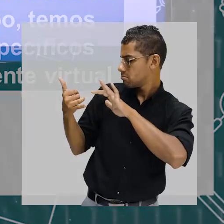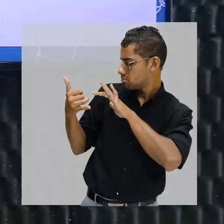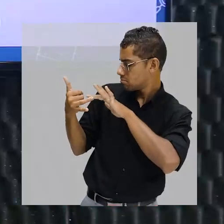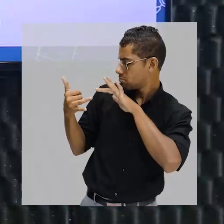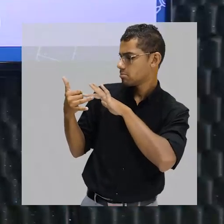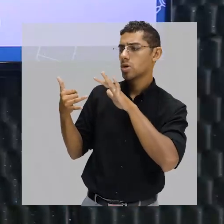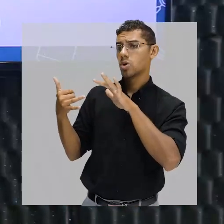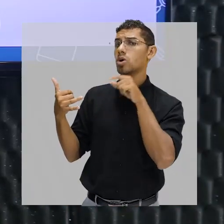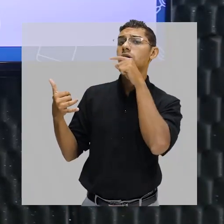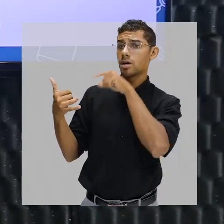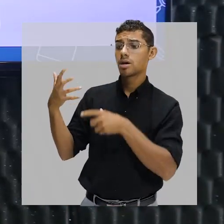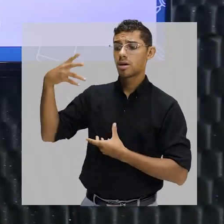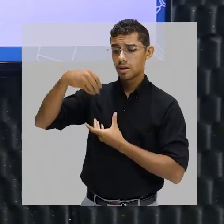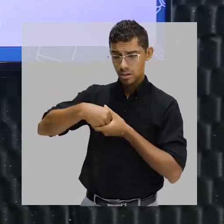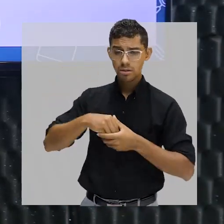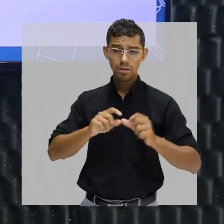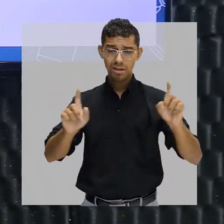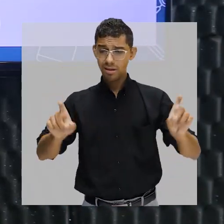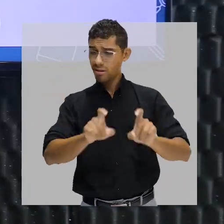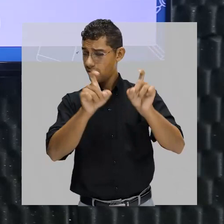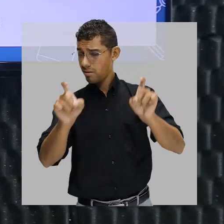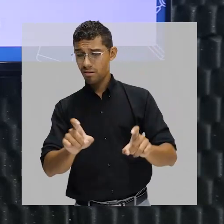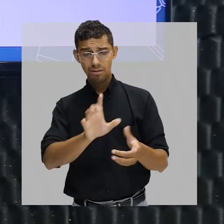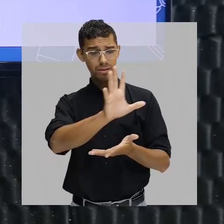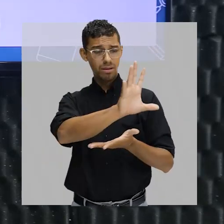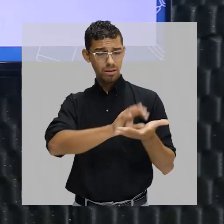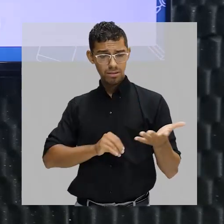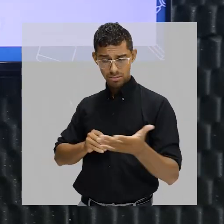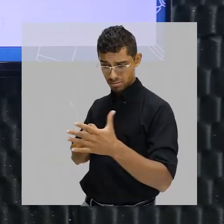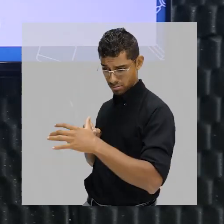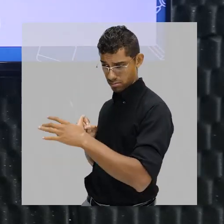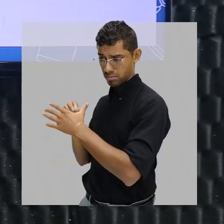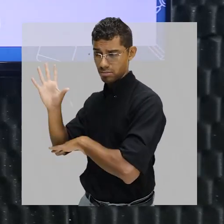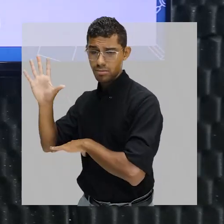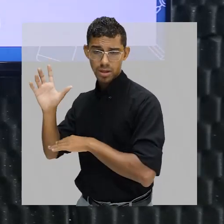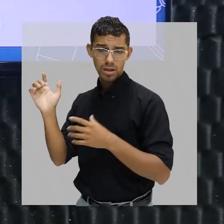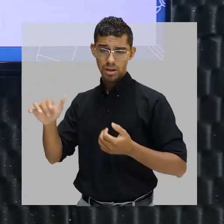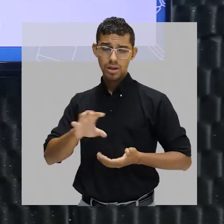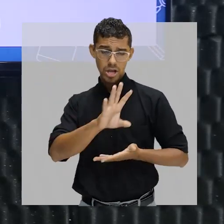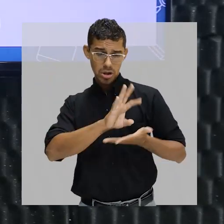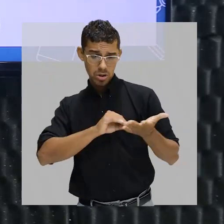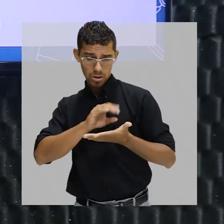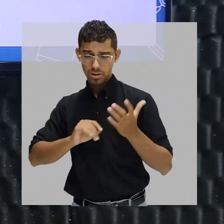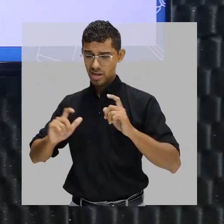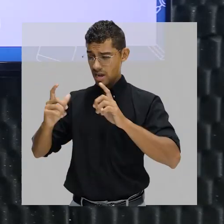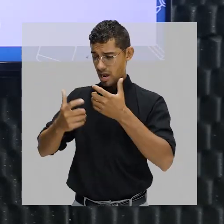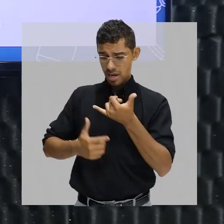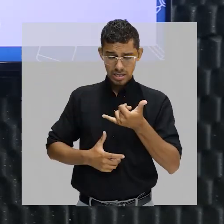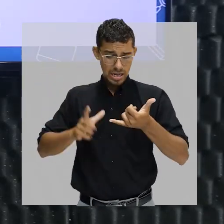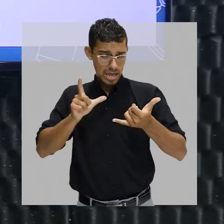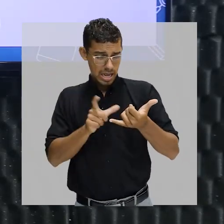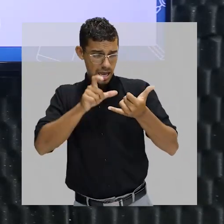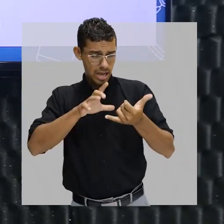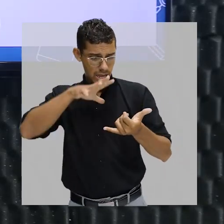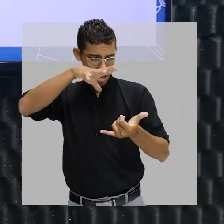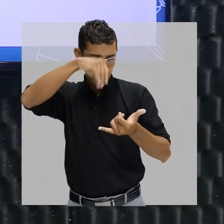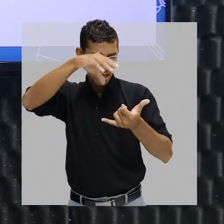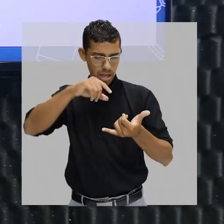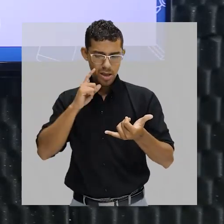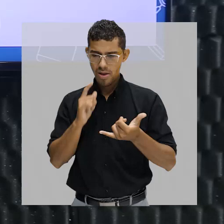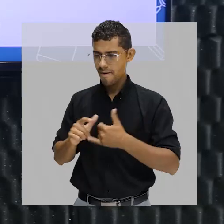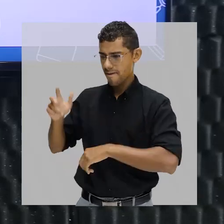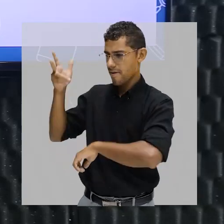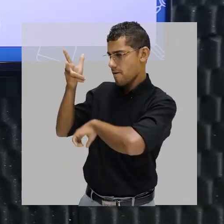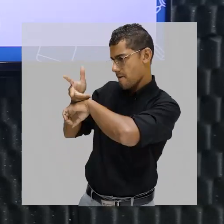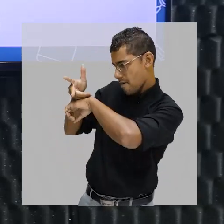tem no computador, a gente copia, a gente cola, a gente printa imagem, a gente manda filmar, a gente filma,